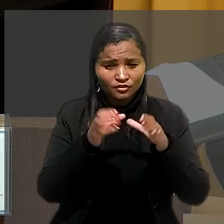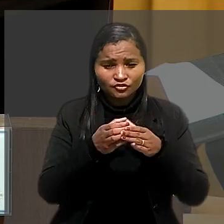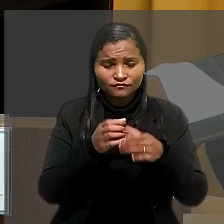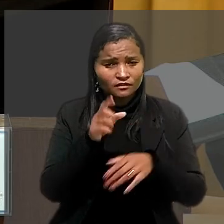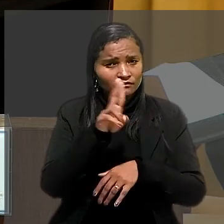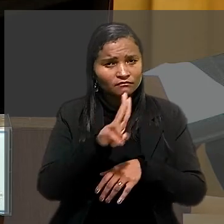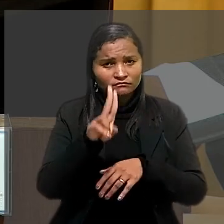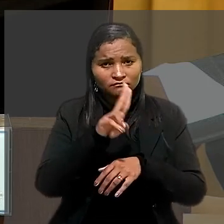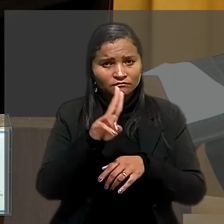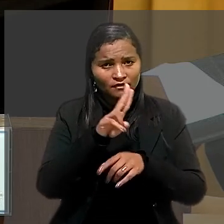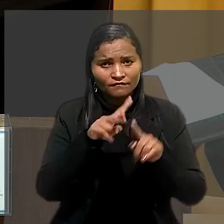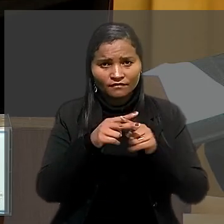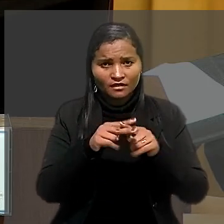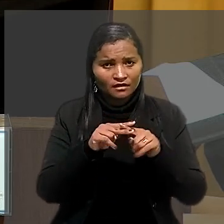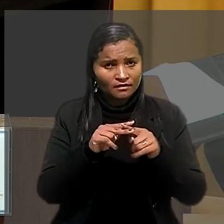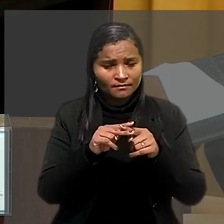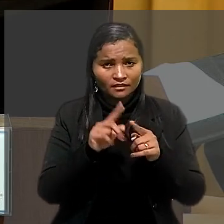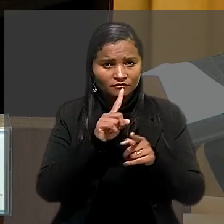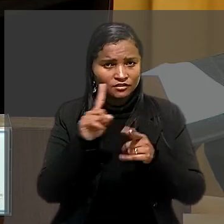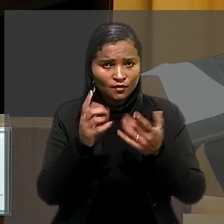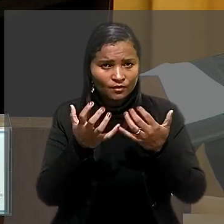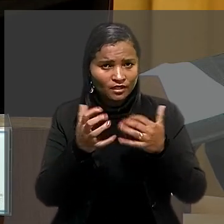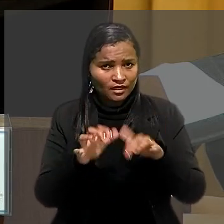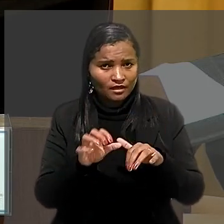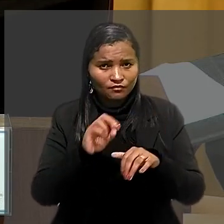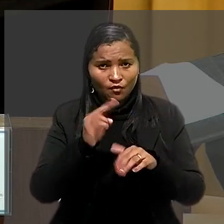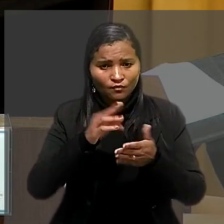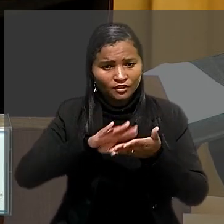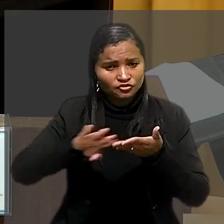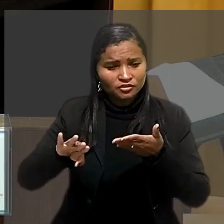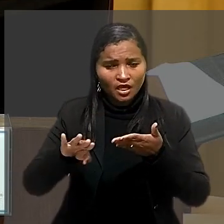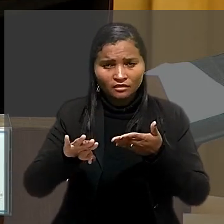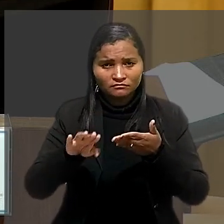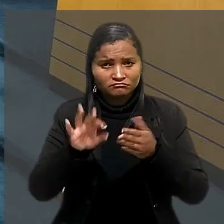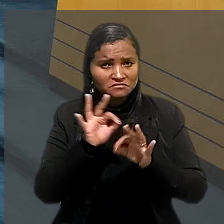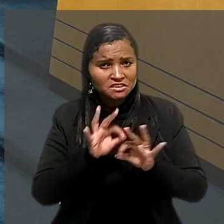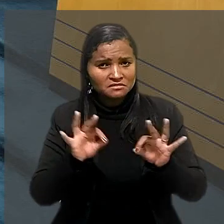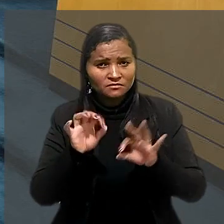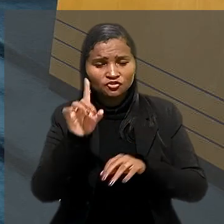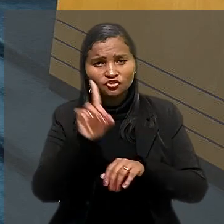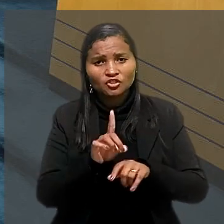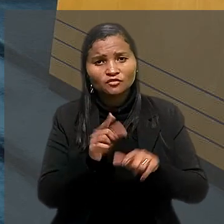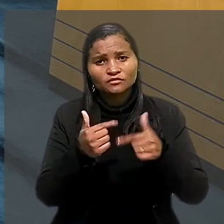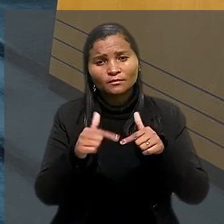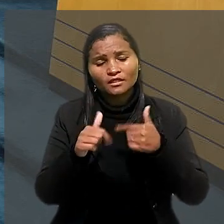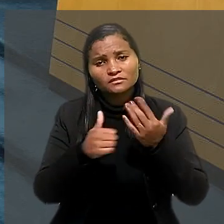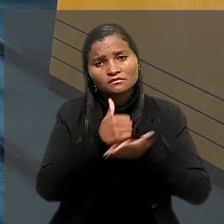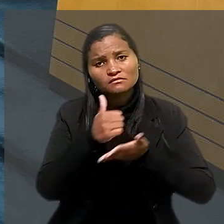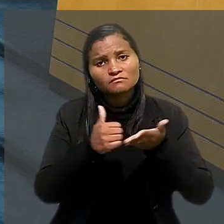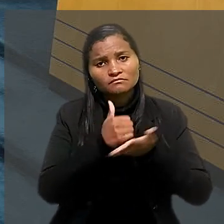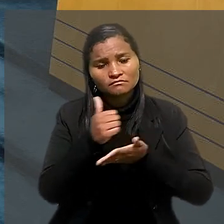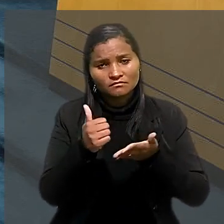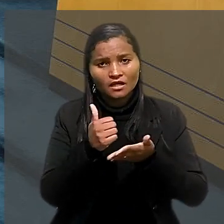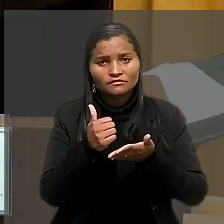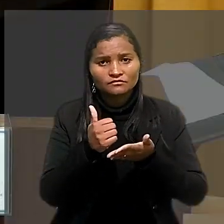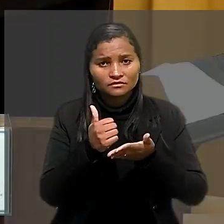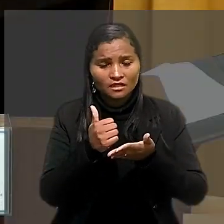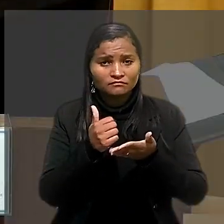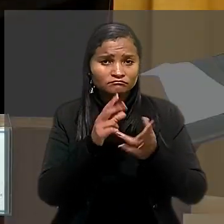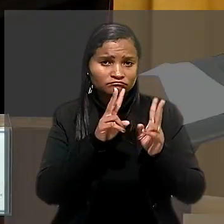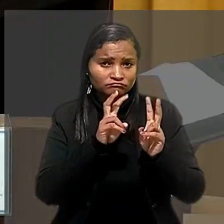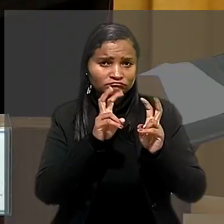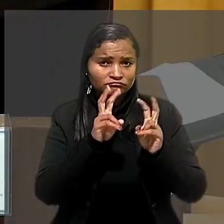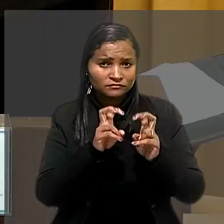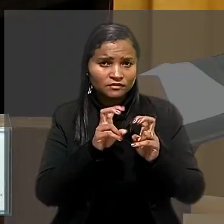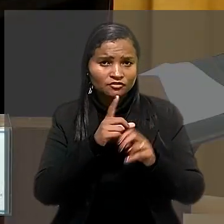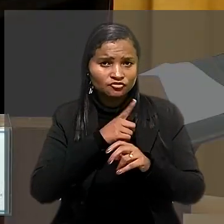não servirá como instrumento de renúncia ou de retirada pura e simples de direitos trabalhistas básicos, sob